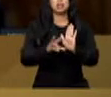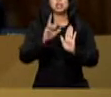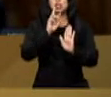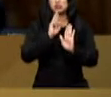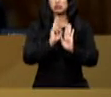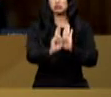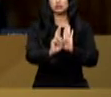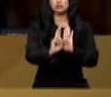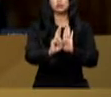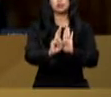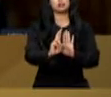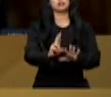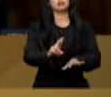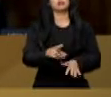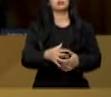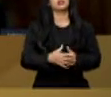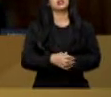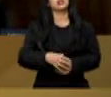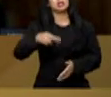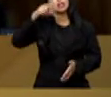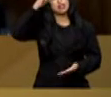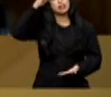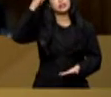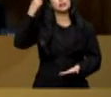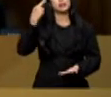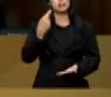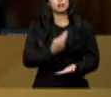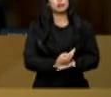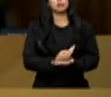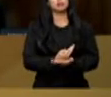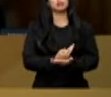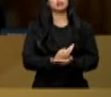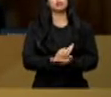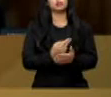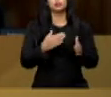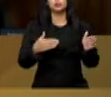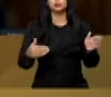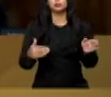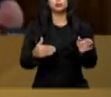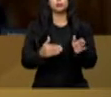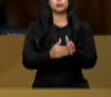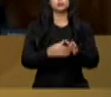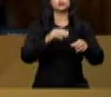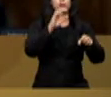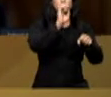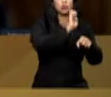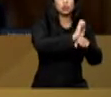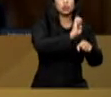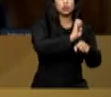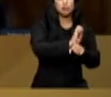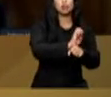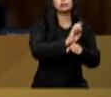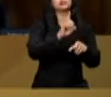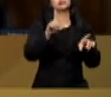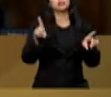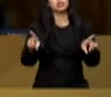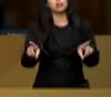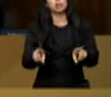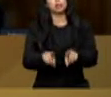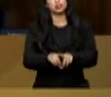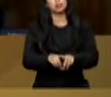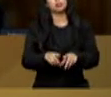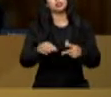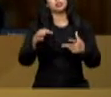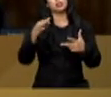delas, respeitando as circunstâncias fiscais dos estados e as circunstâncias de